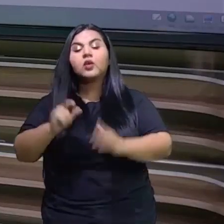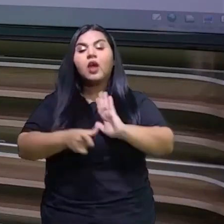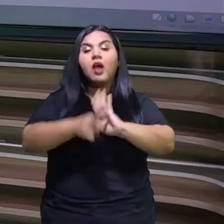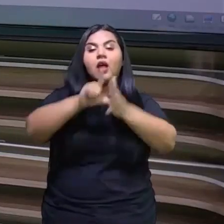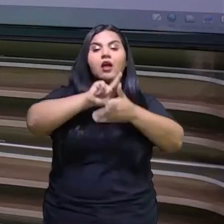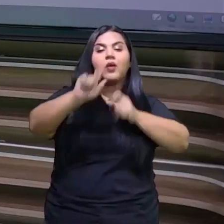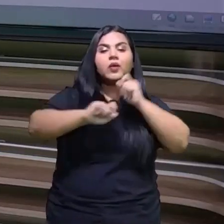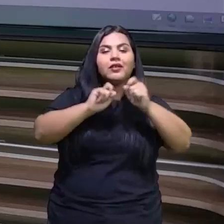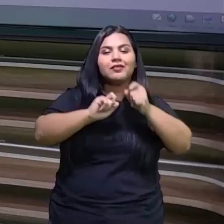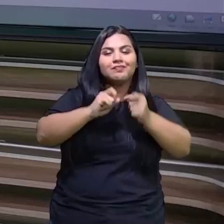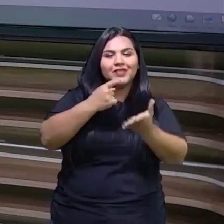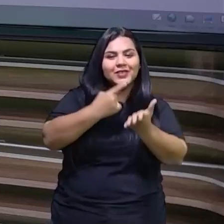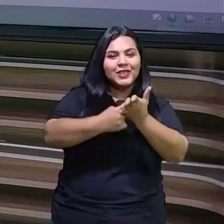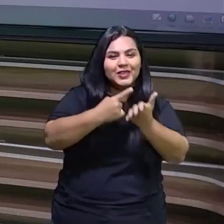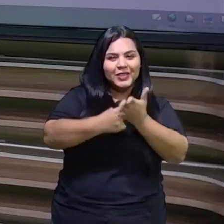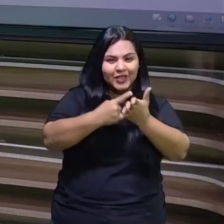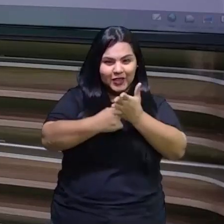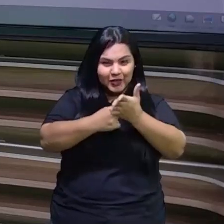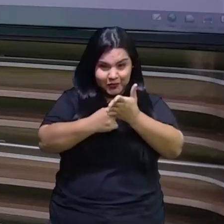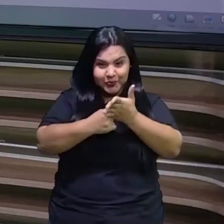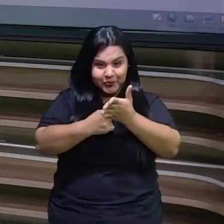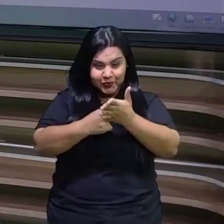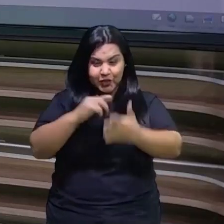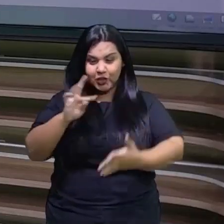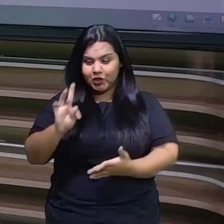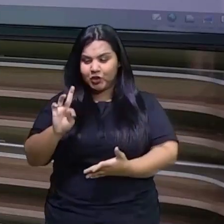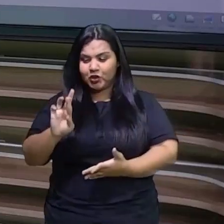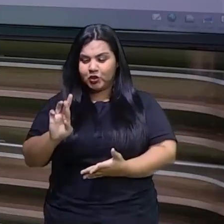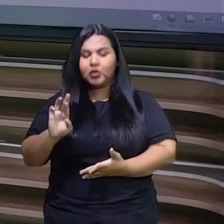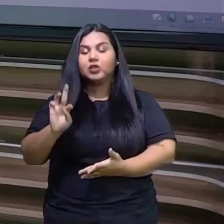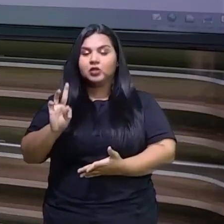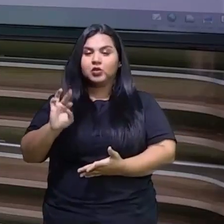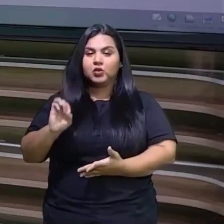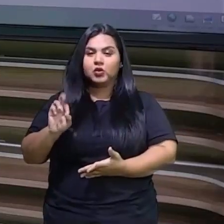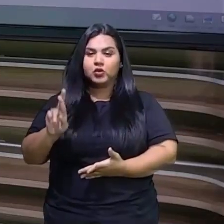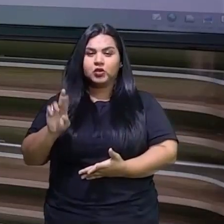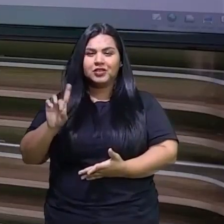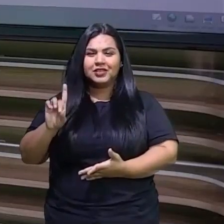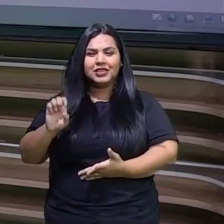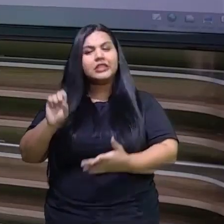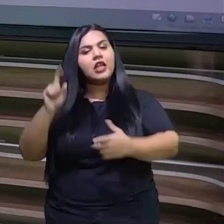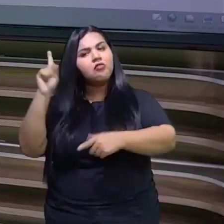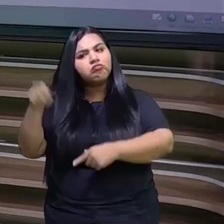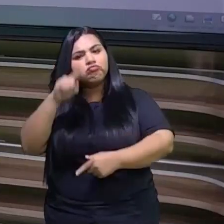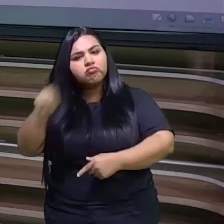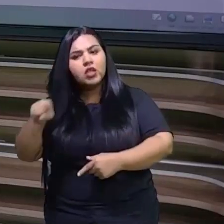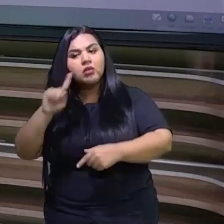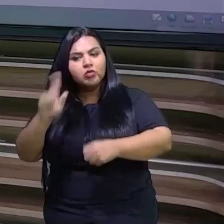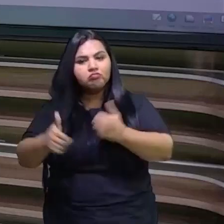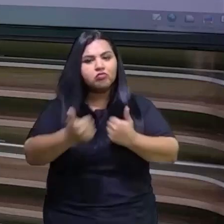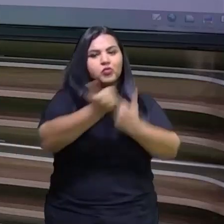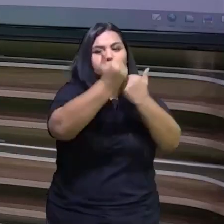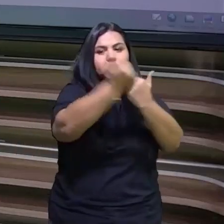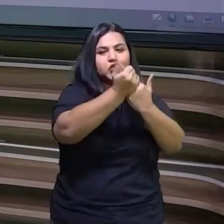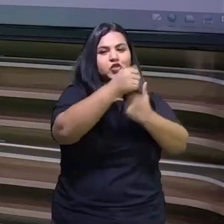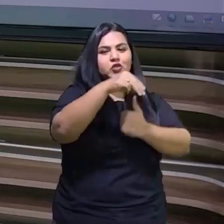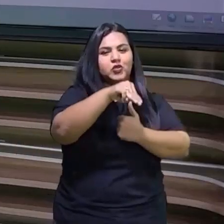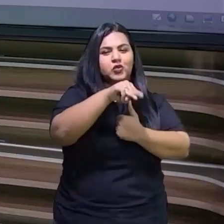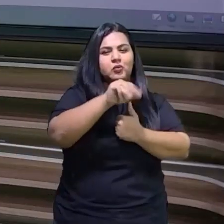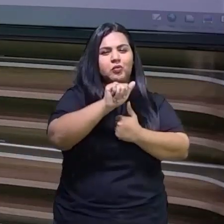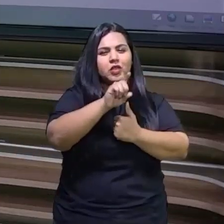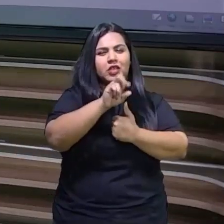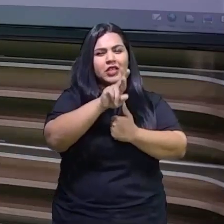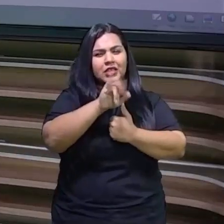Tratado de Tordesilhas. É isso mesmo. O Tratado de Tordesilhas foi anulado e então veio o Tratado de Madrid, que dizia que todo